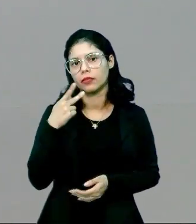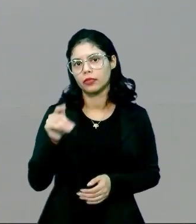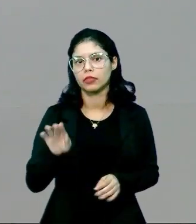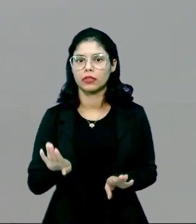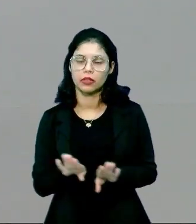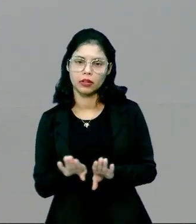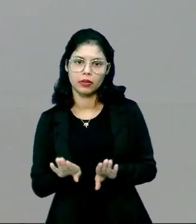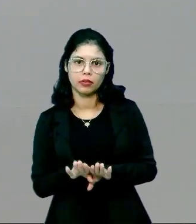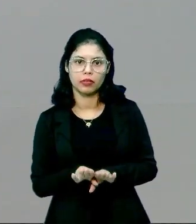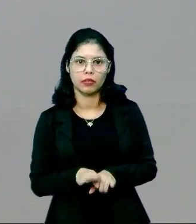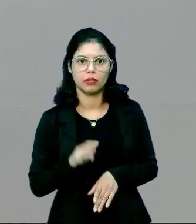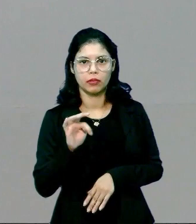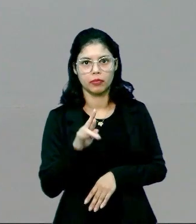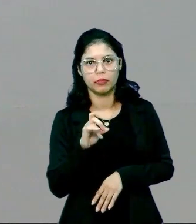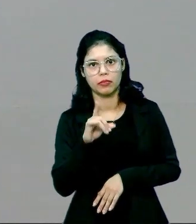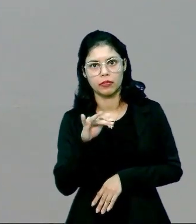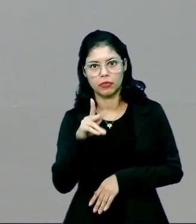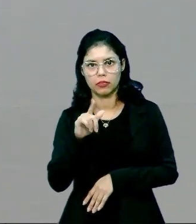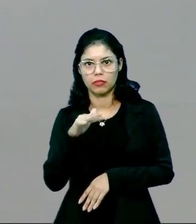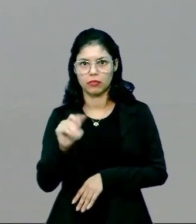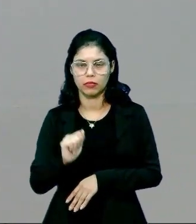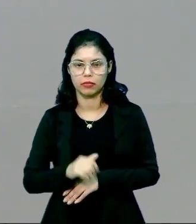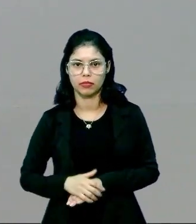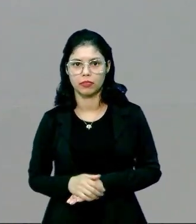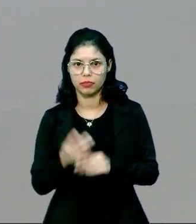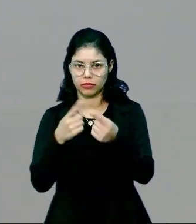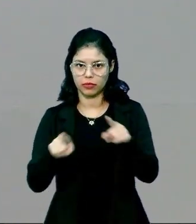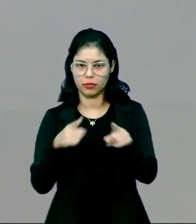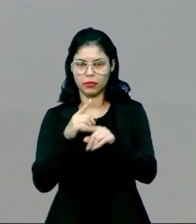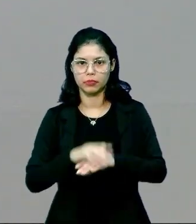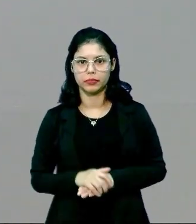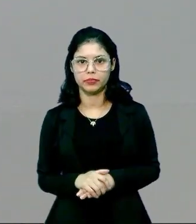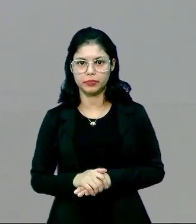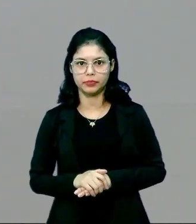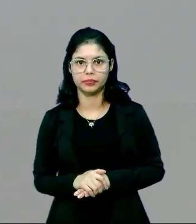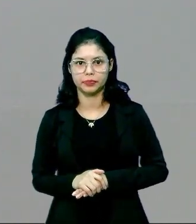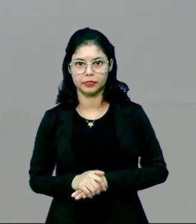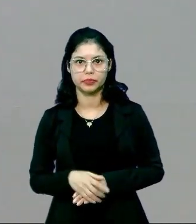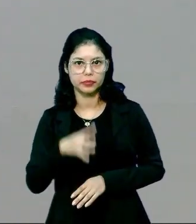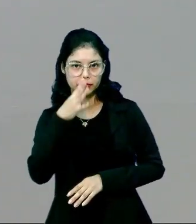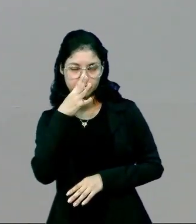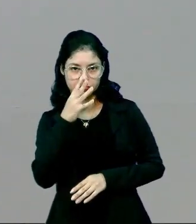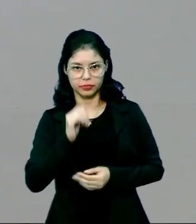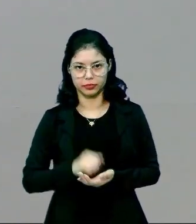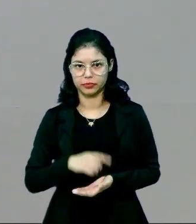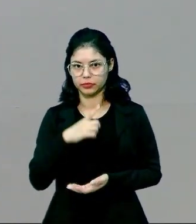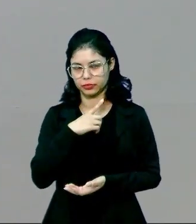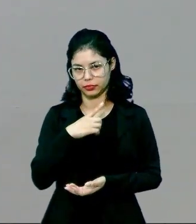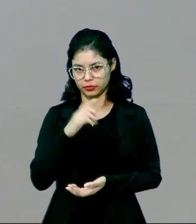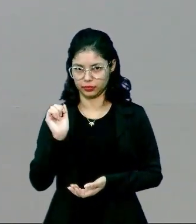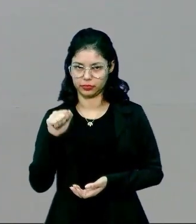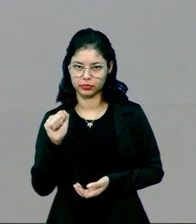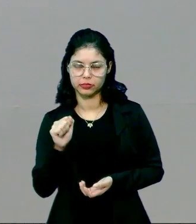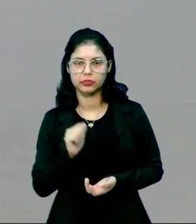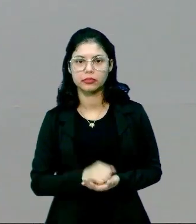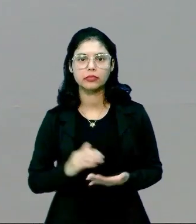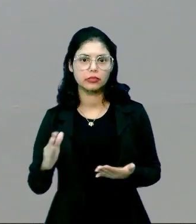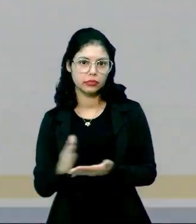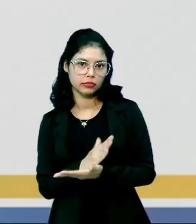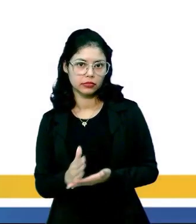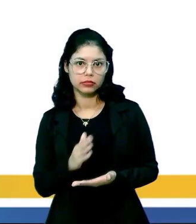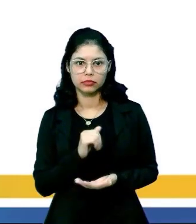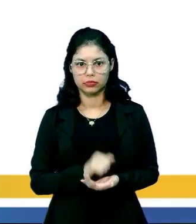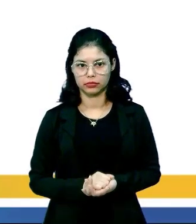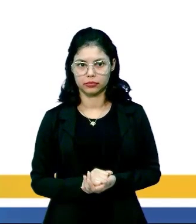dessa internacionalização da música Então se vocês analisarem bem a letra A Tem sim ah algo a ver